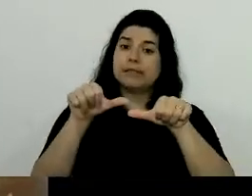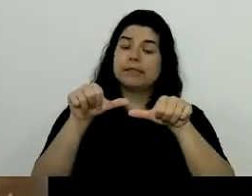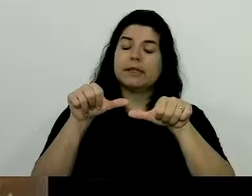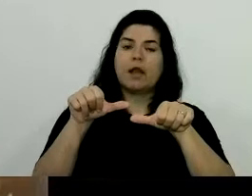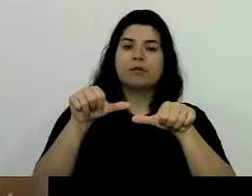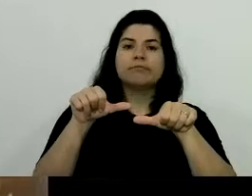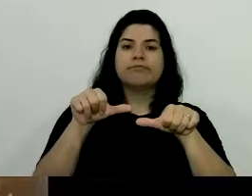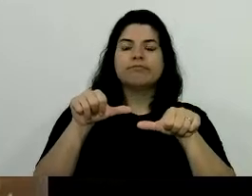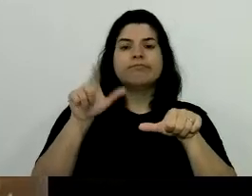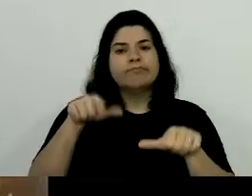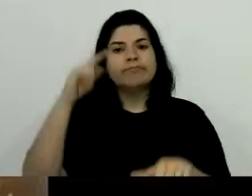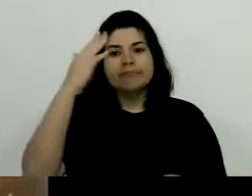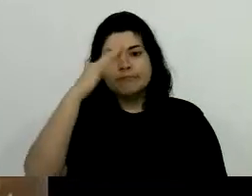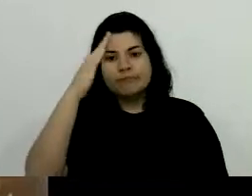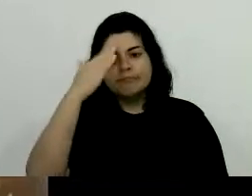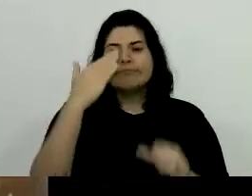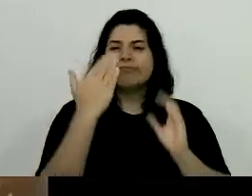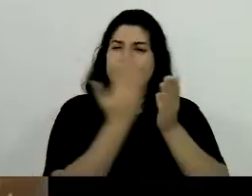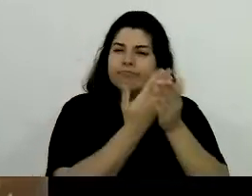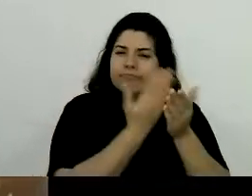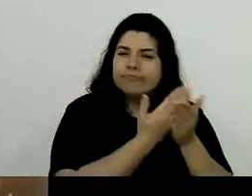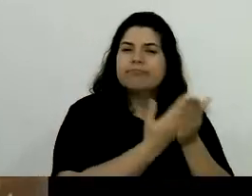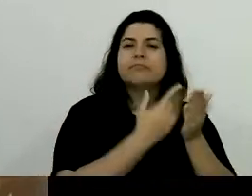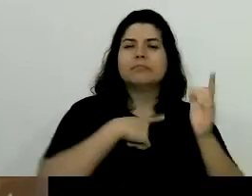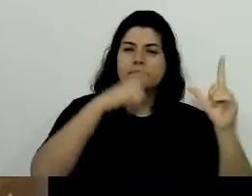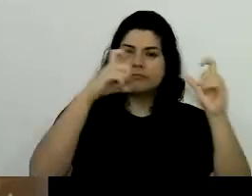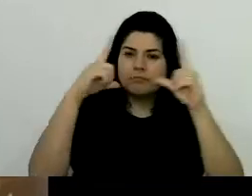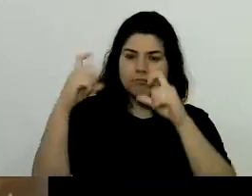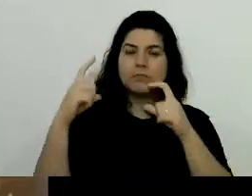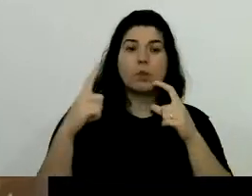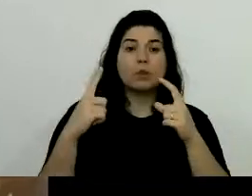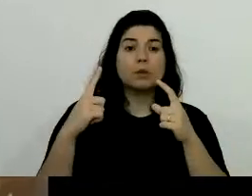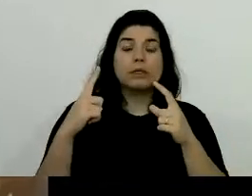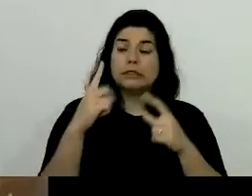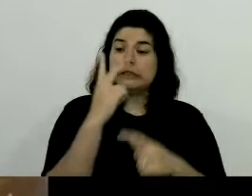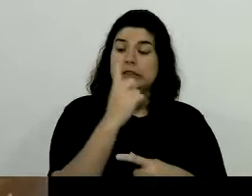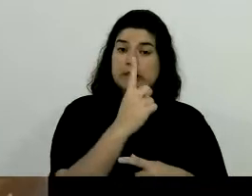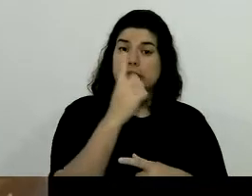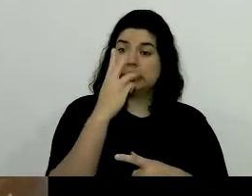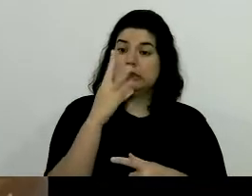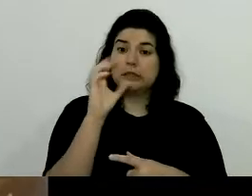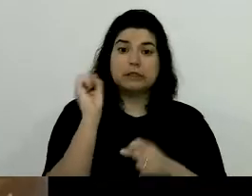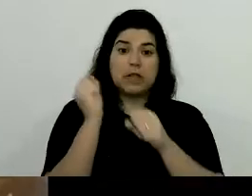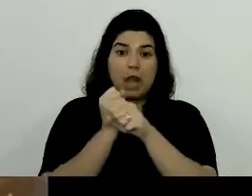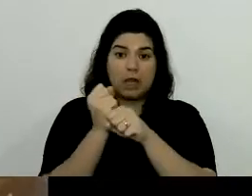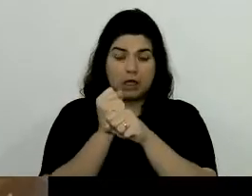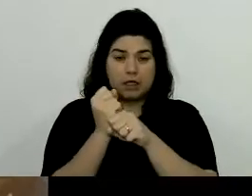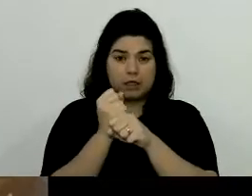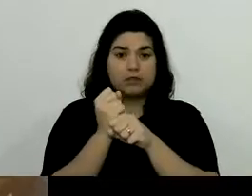na compreensão desses arquivos, de como organizar arquivos fotográficos, nesses 130 anos